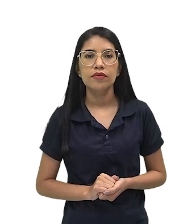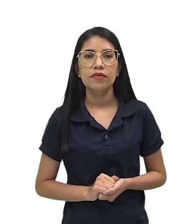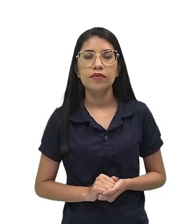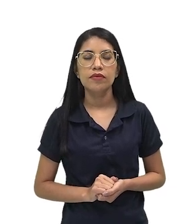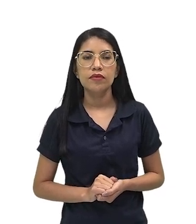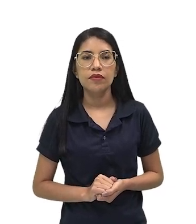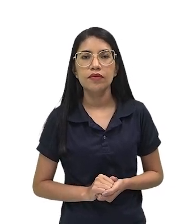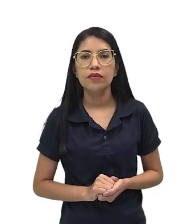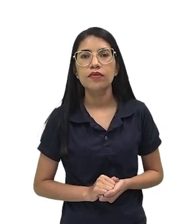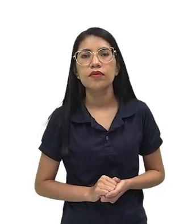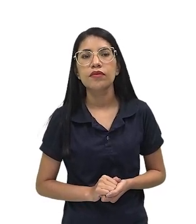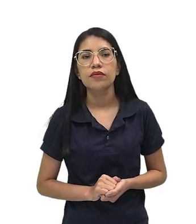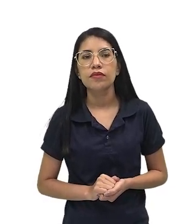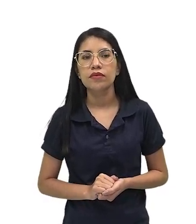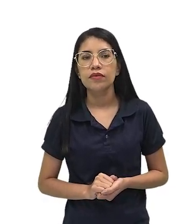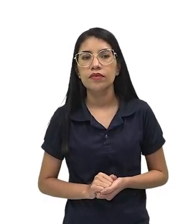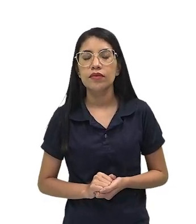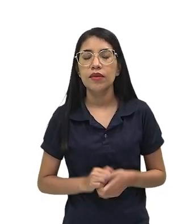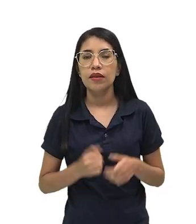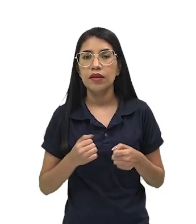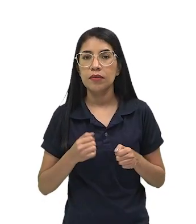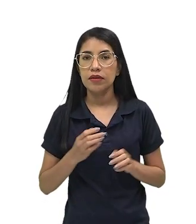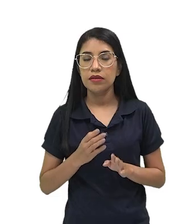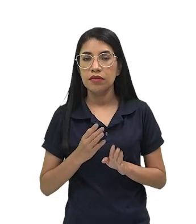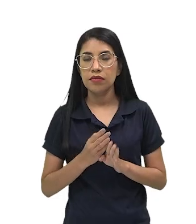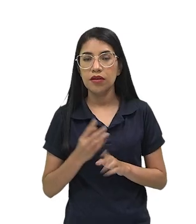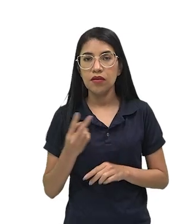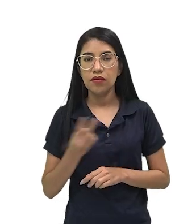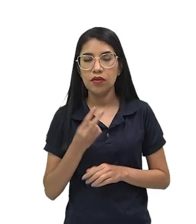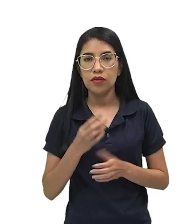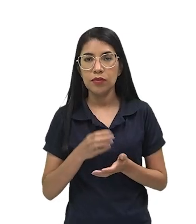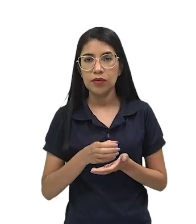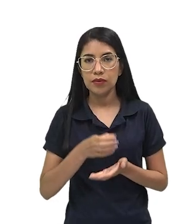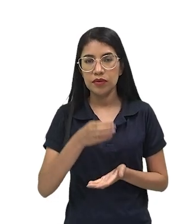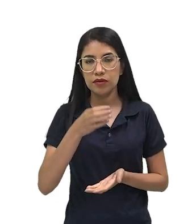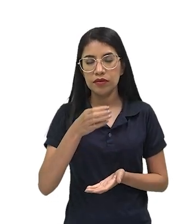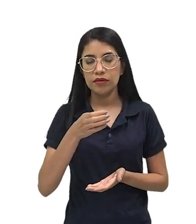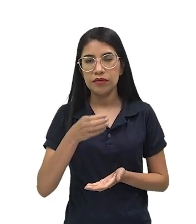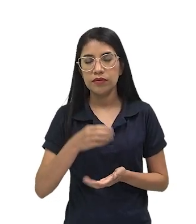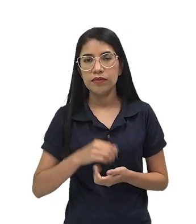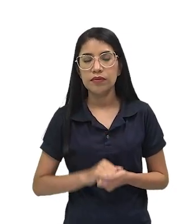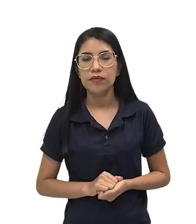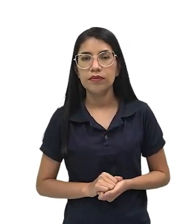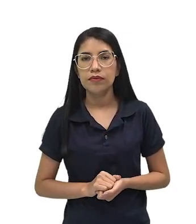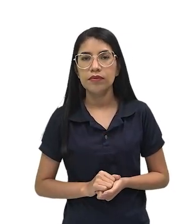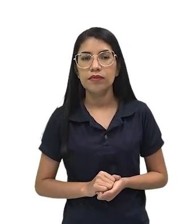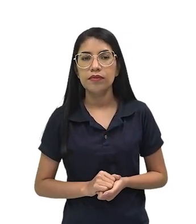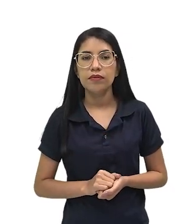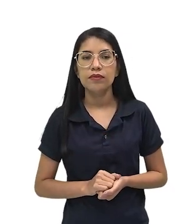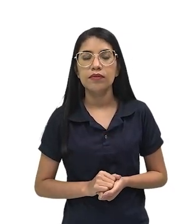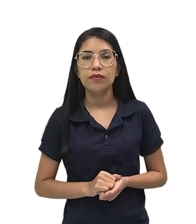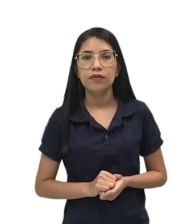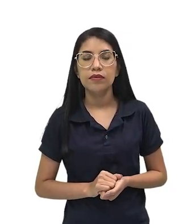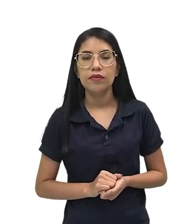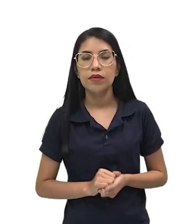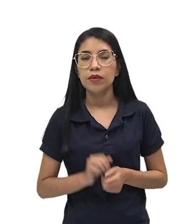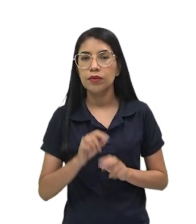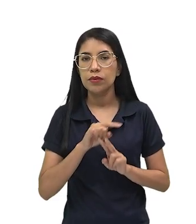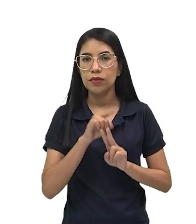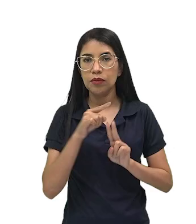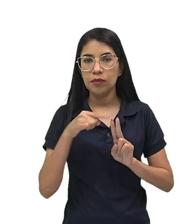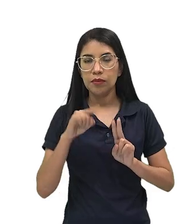Queremos saber o volume do cilindro. Olha, queremos saber o volume do cilindro. O